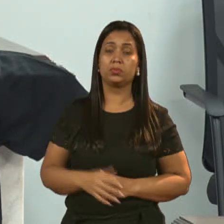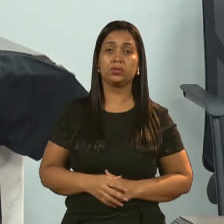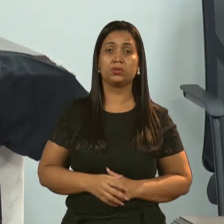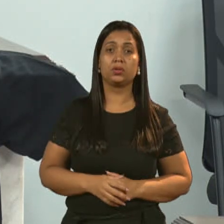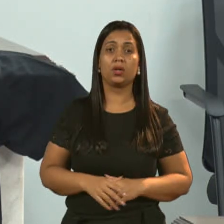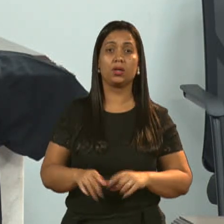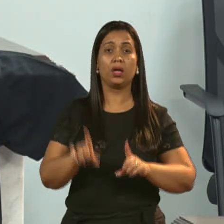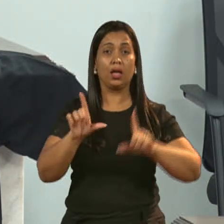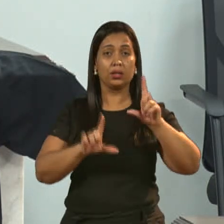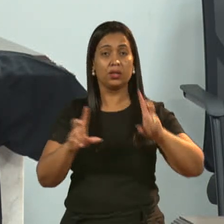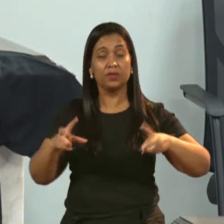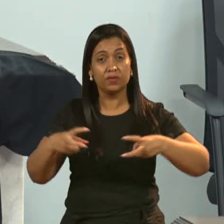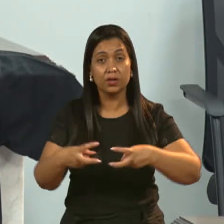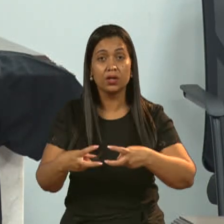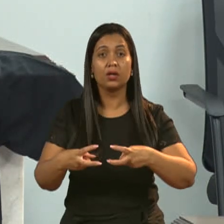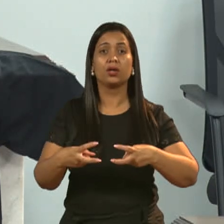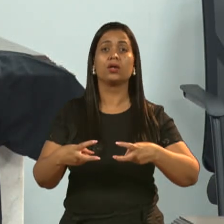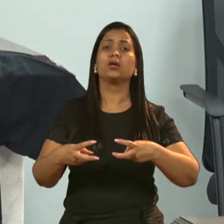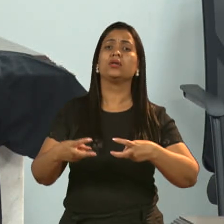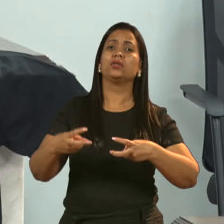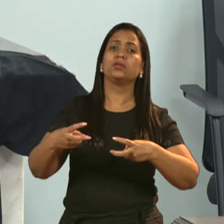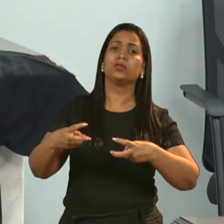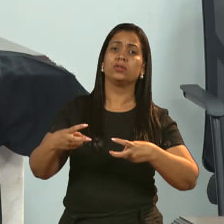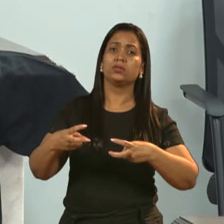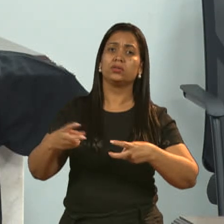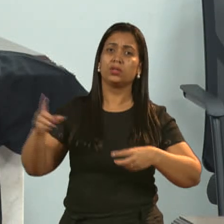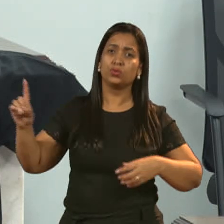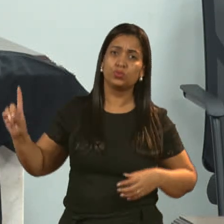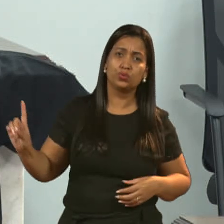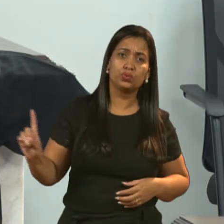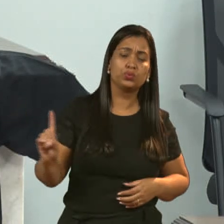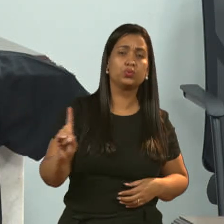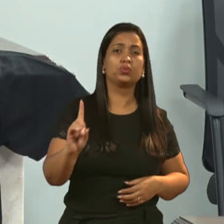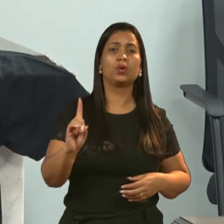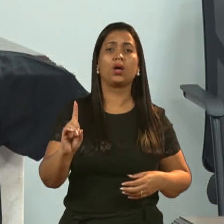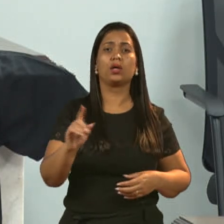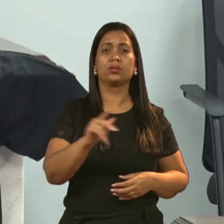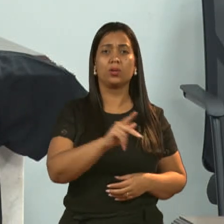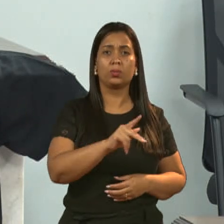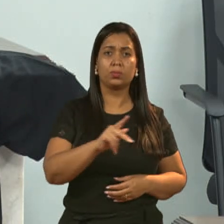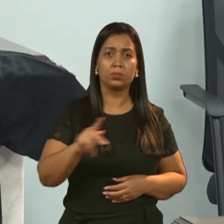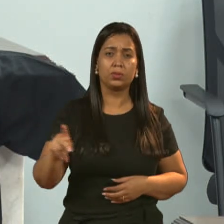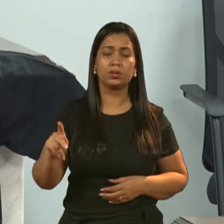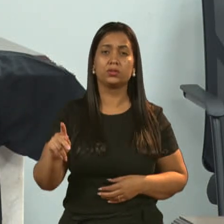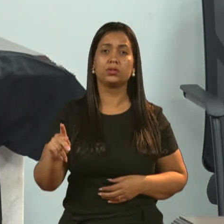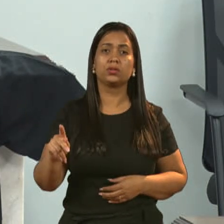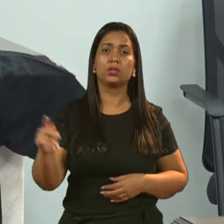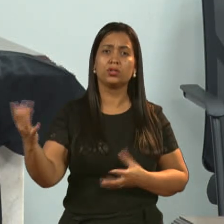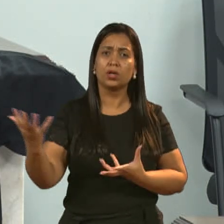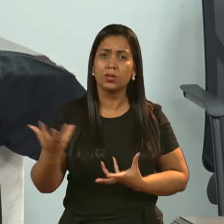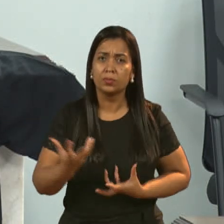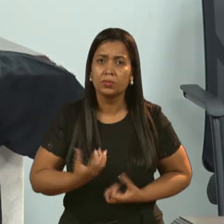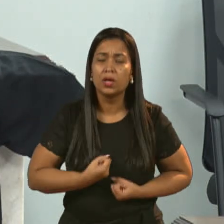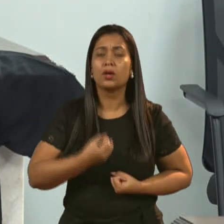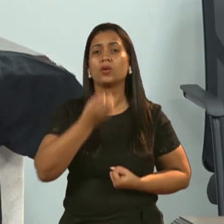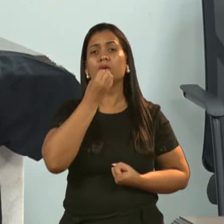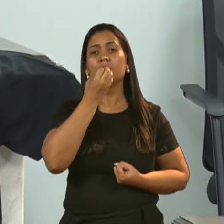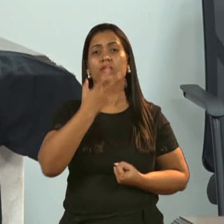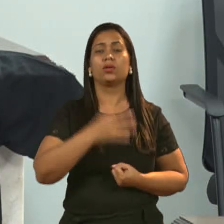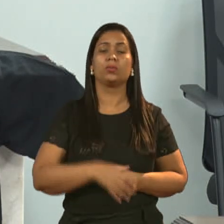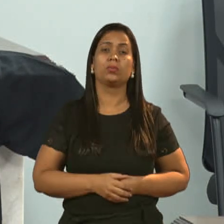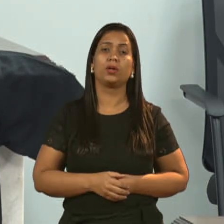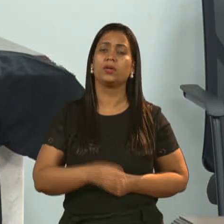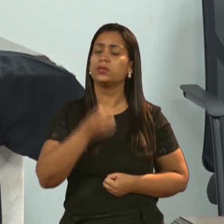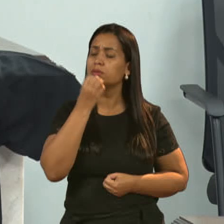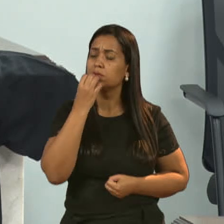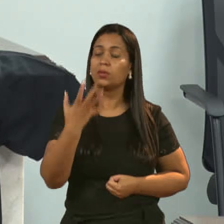TV Câmara, desde a entrada até a presidência da Copa, por me acolher tão bem,